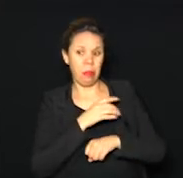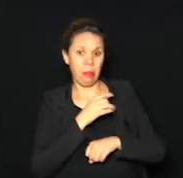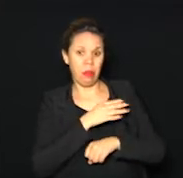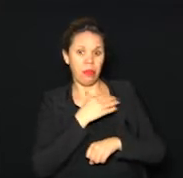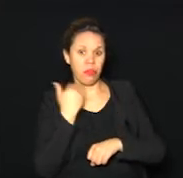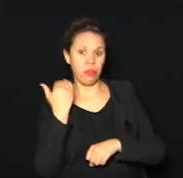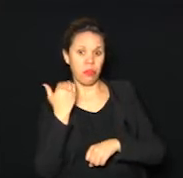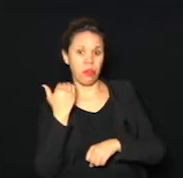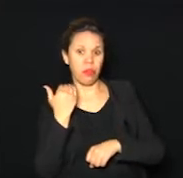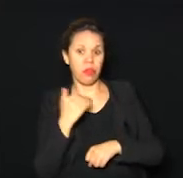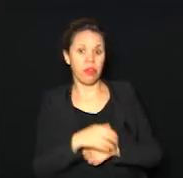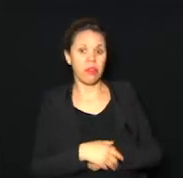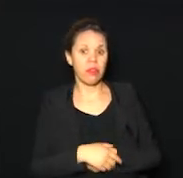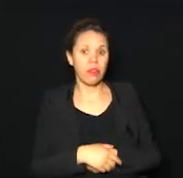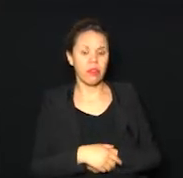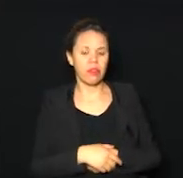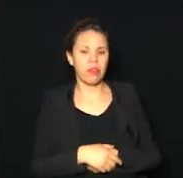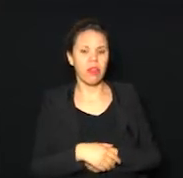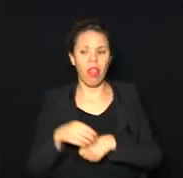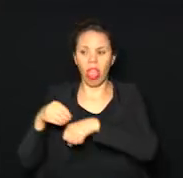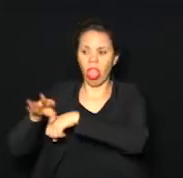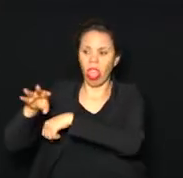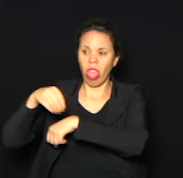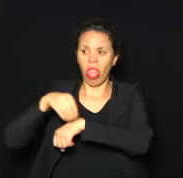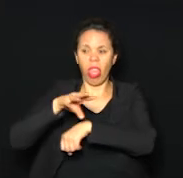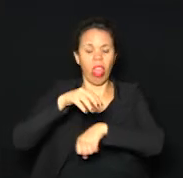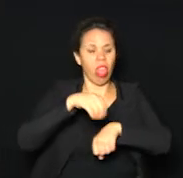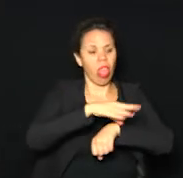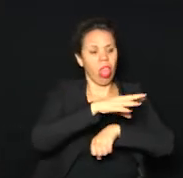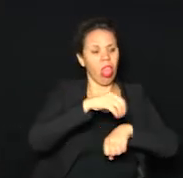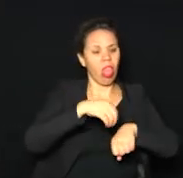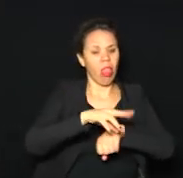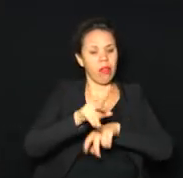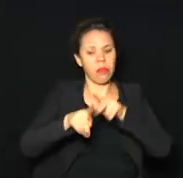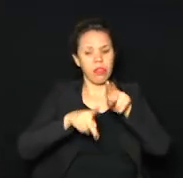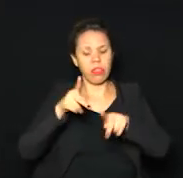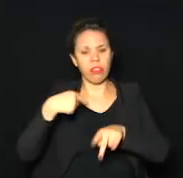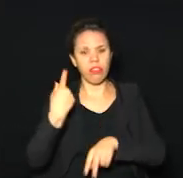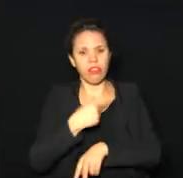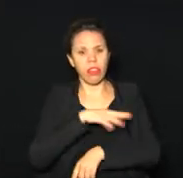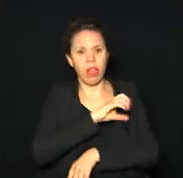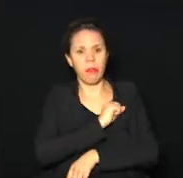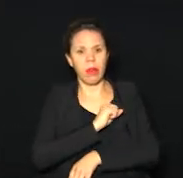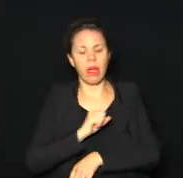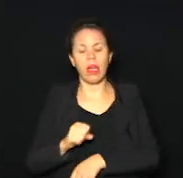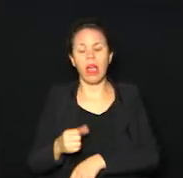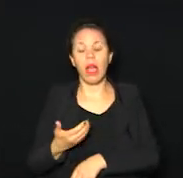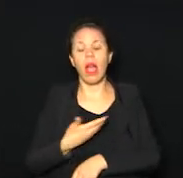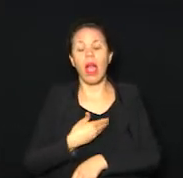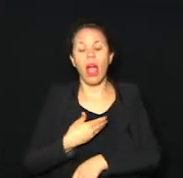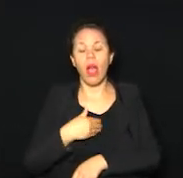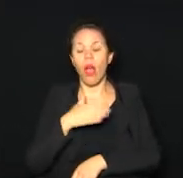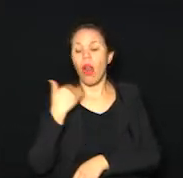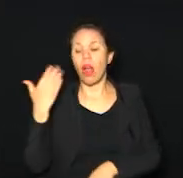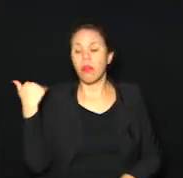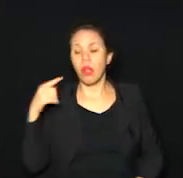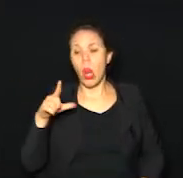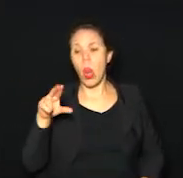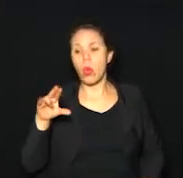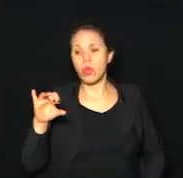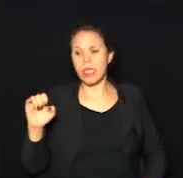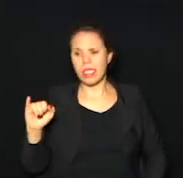e dá medo de contaminar quem a gente ama. A Lucia, eu esqueci de falar na minha outra